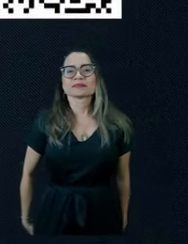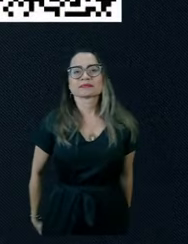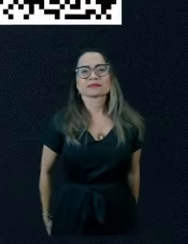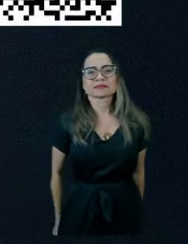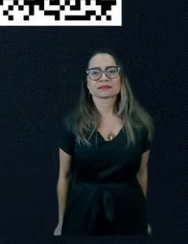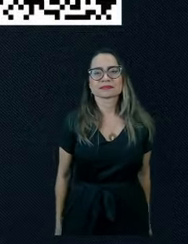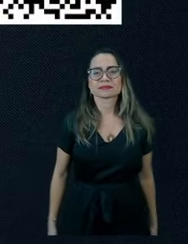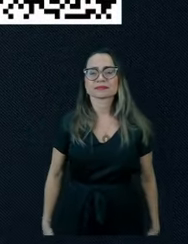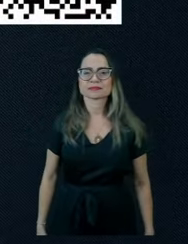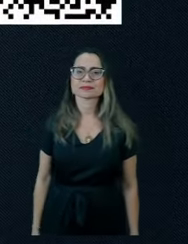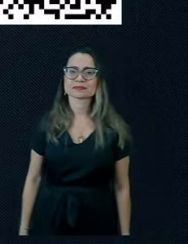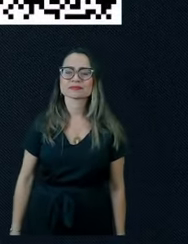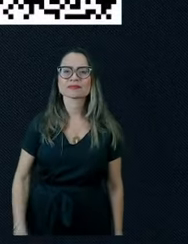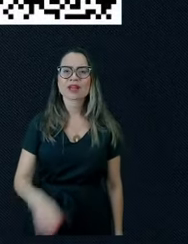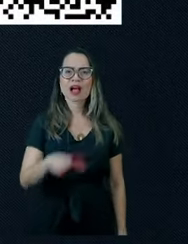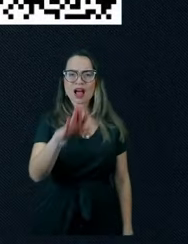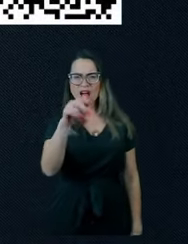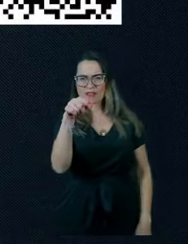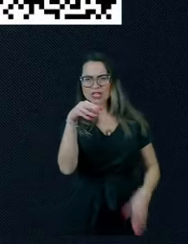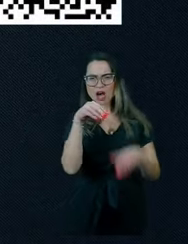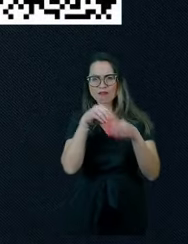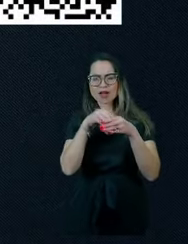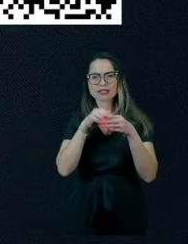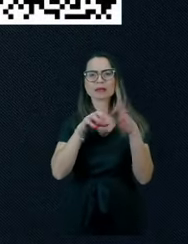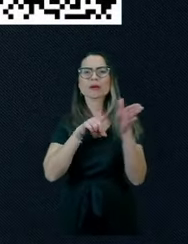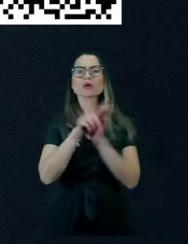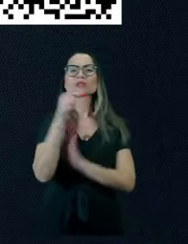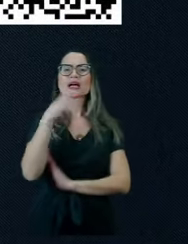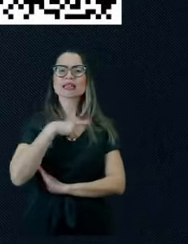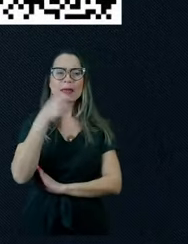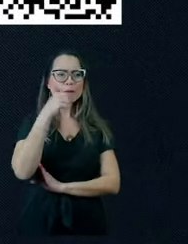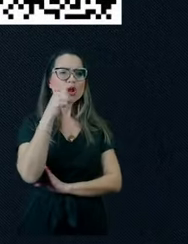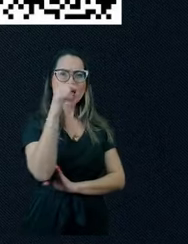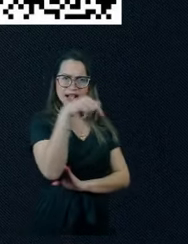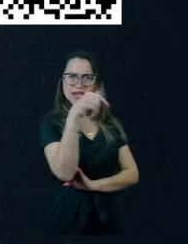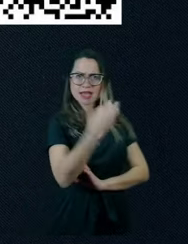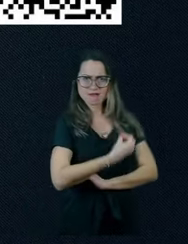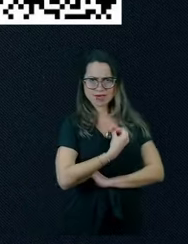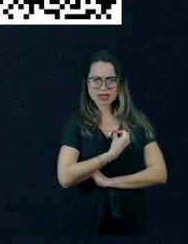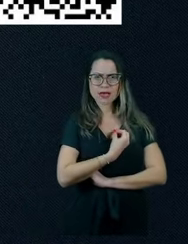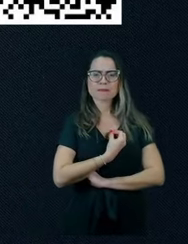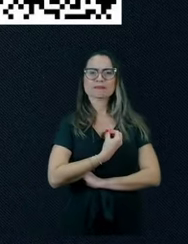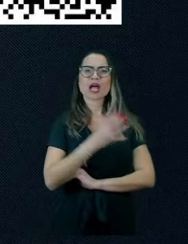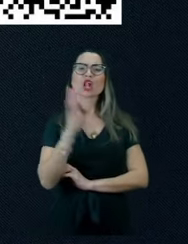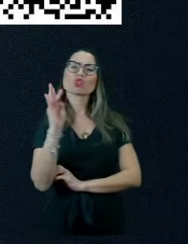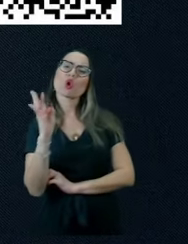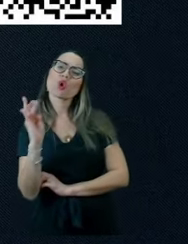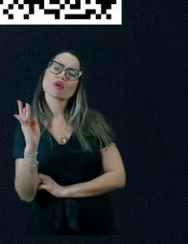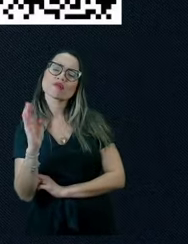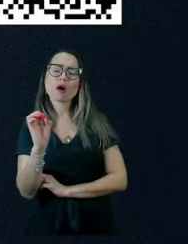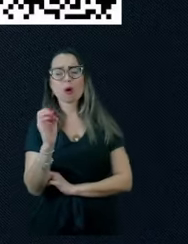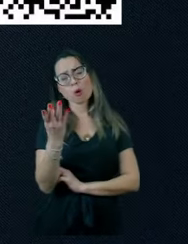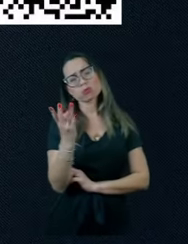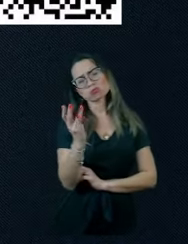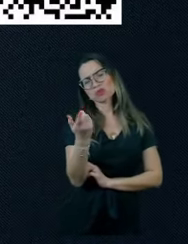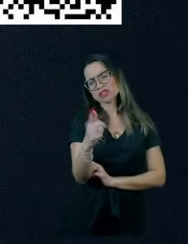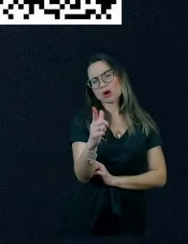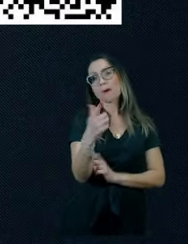Você oferta, tem alguma mulher aqui que é noiva aqui, ou que não está noiva, mas vai casar recente?